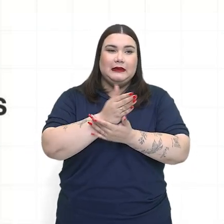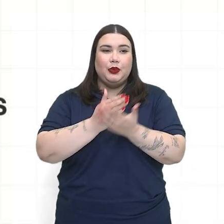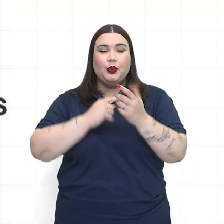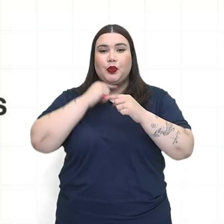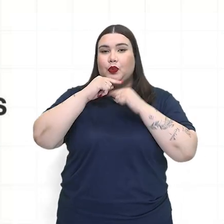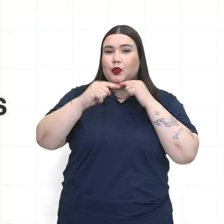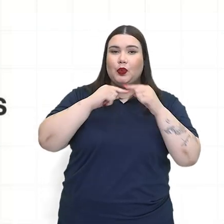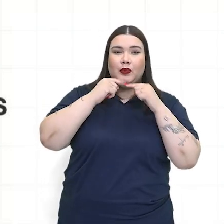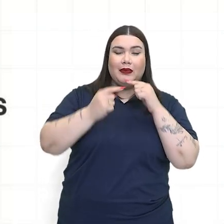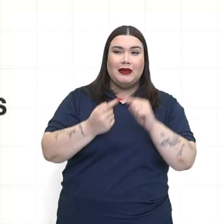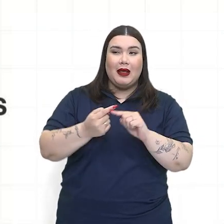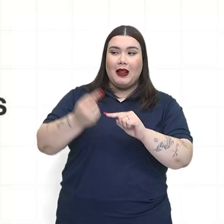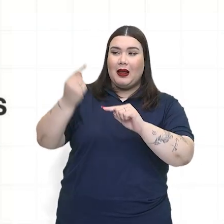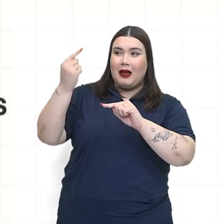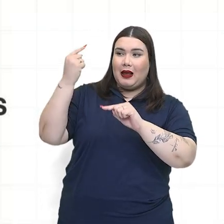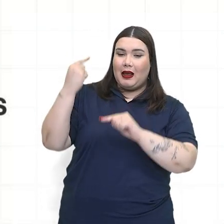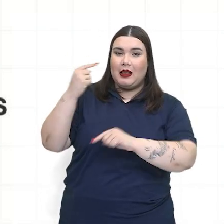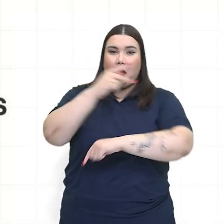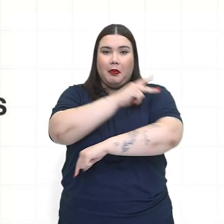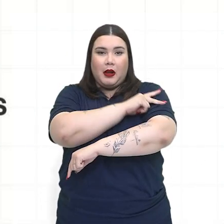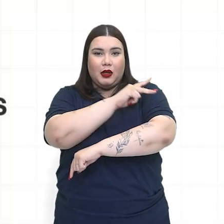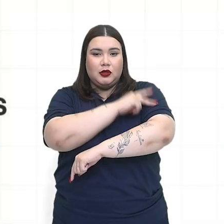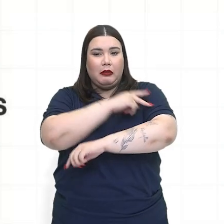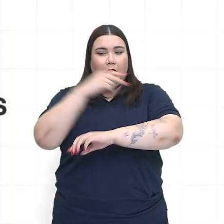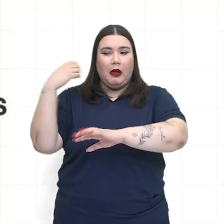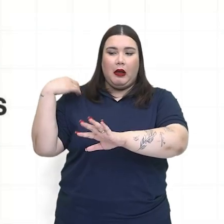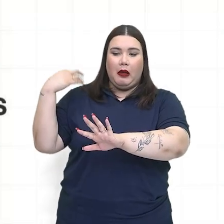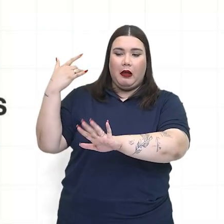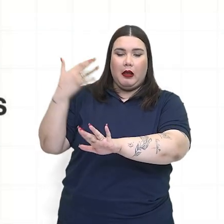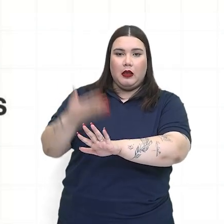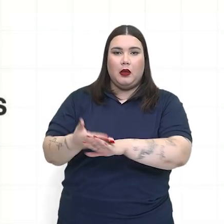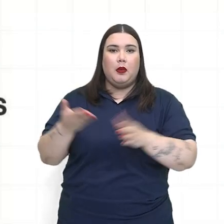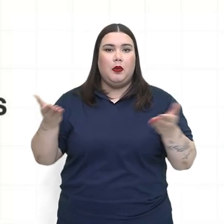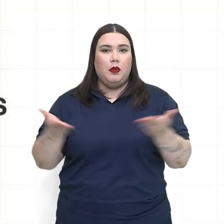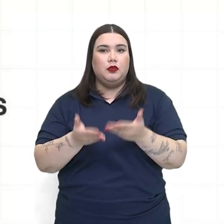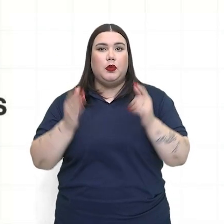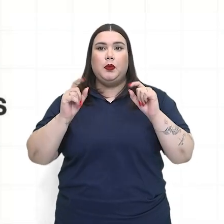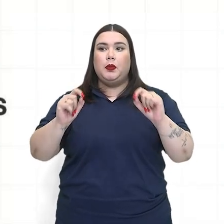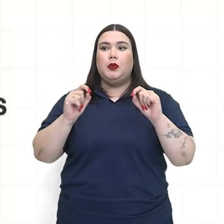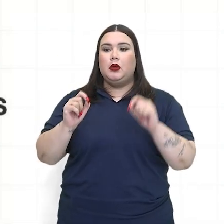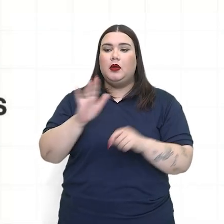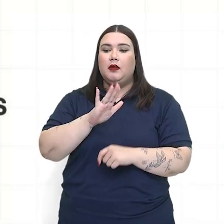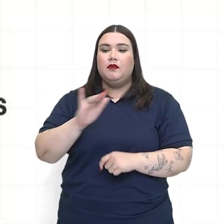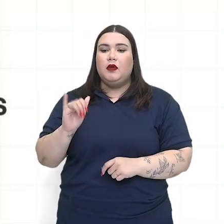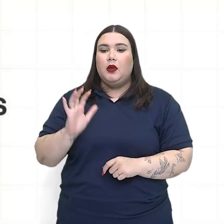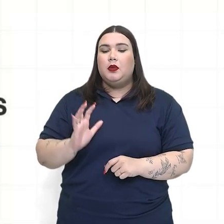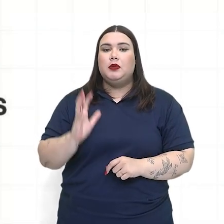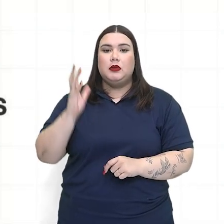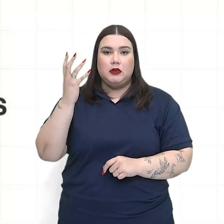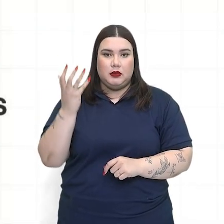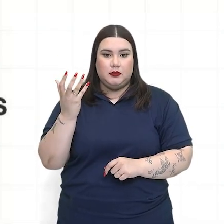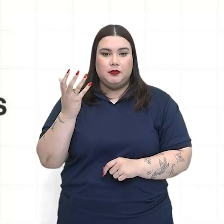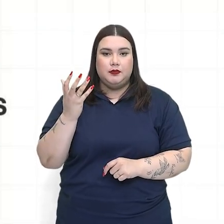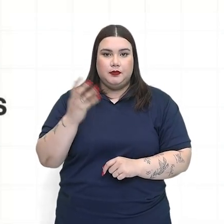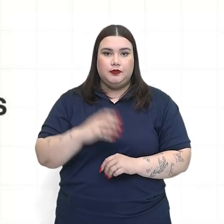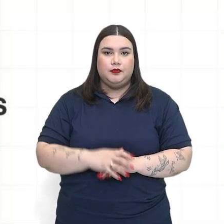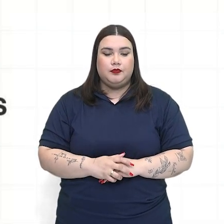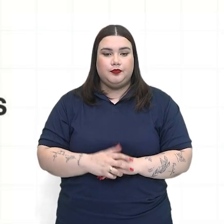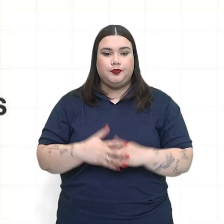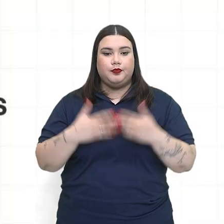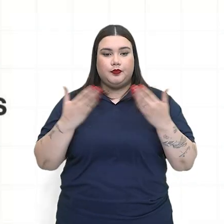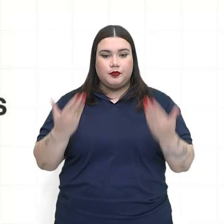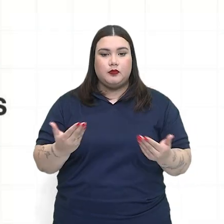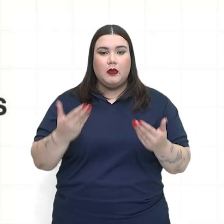primórdios da pré-história. Para onde eu vou depois dessa vida? O que vai acontecer comigo? Okay?